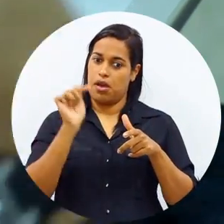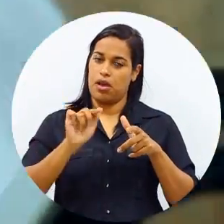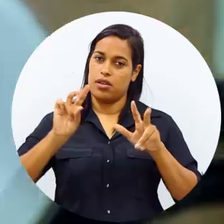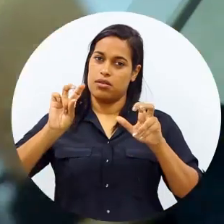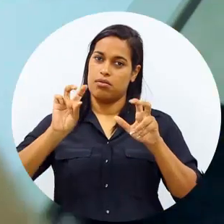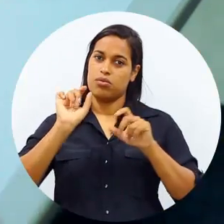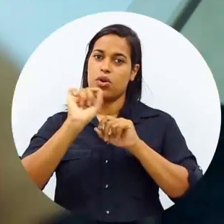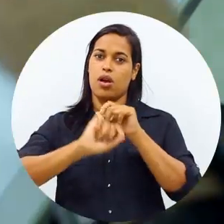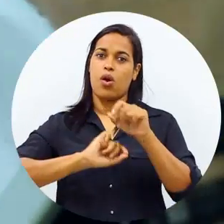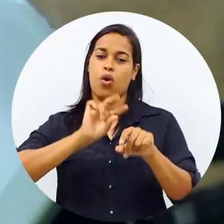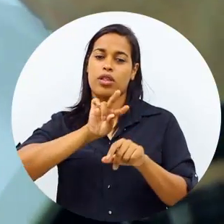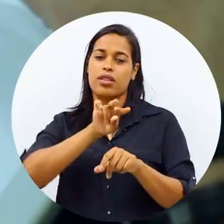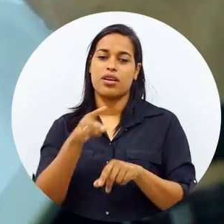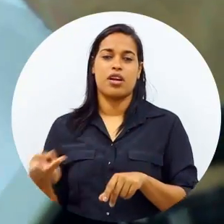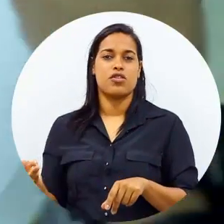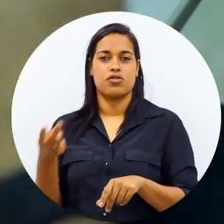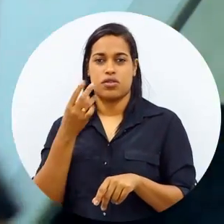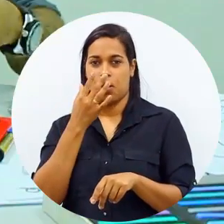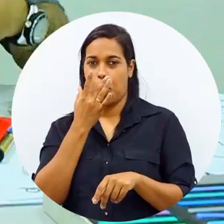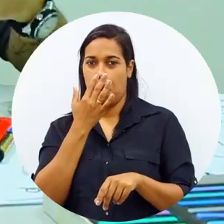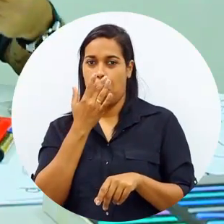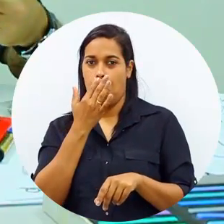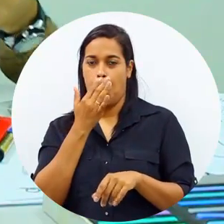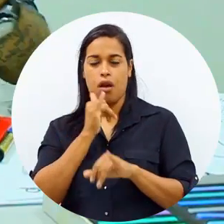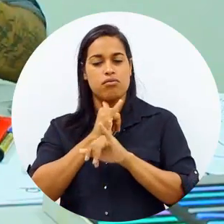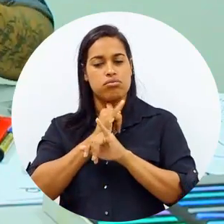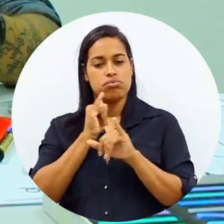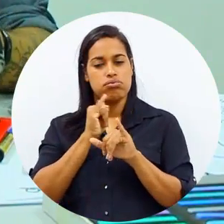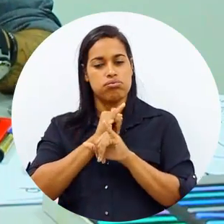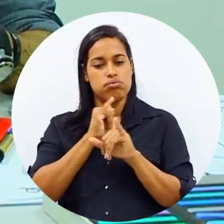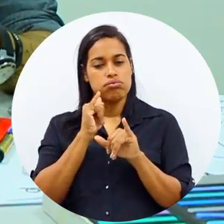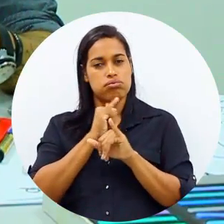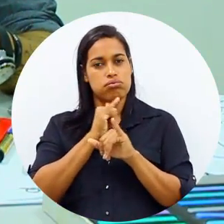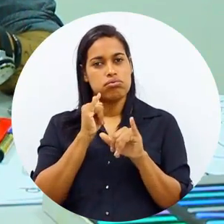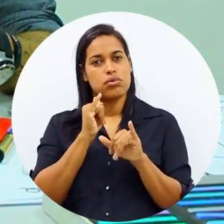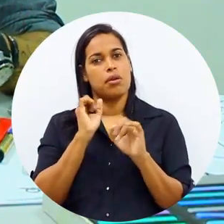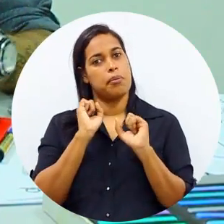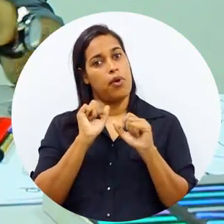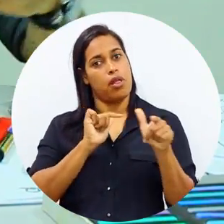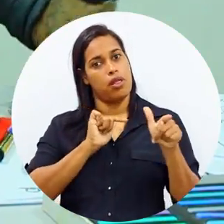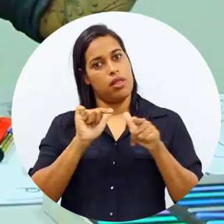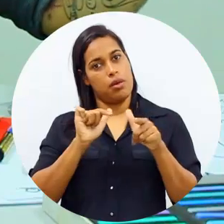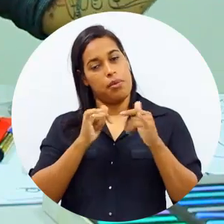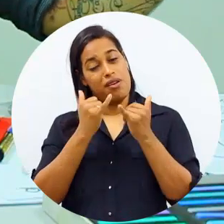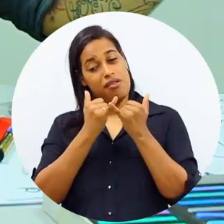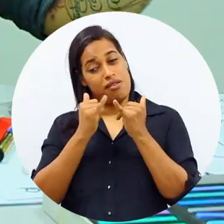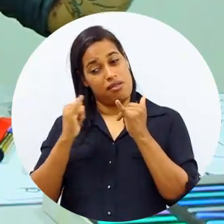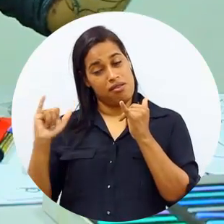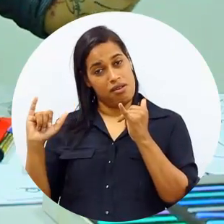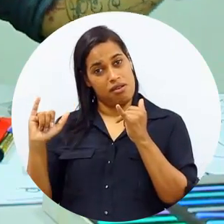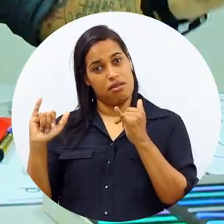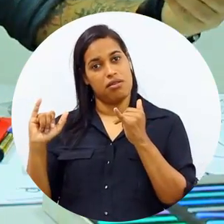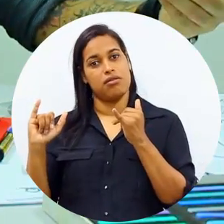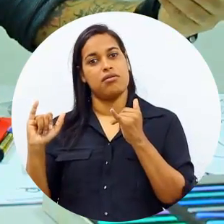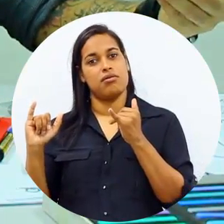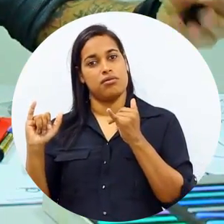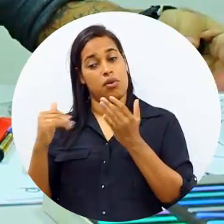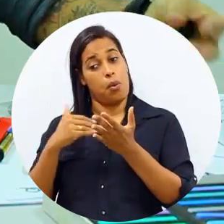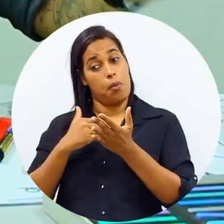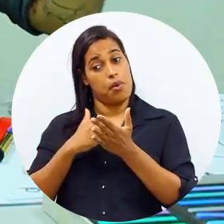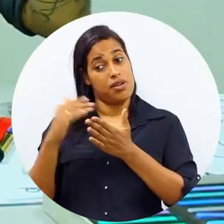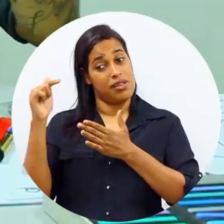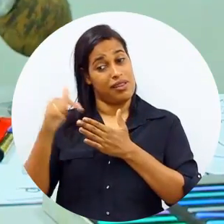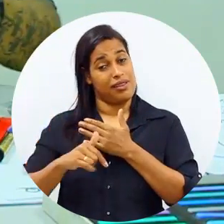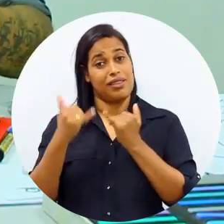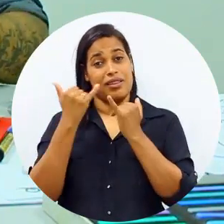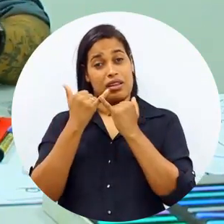bem essa questão do contraste. Veja que a gente está agregando informação. A gente pode trabalhar a linha,